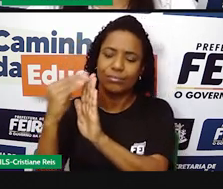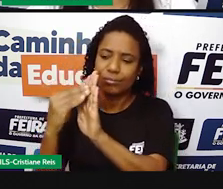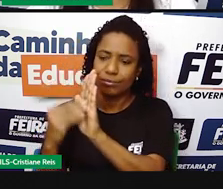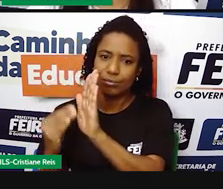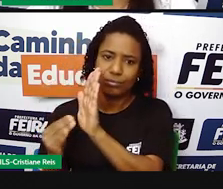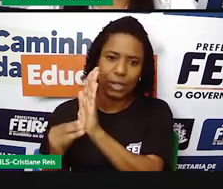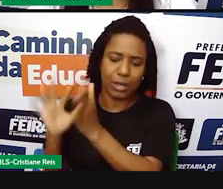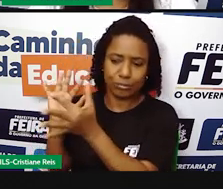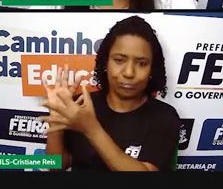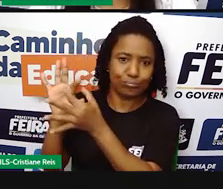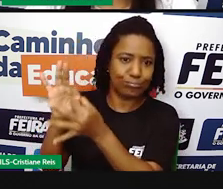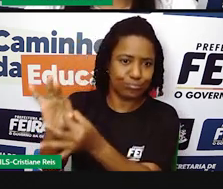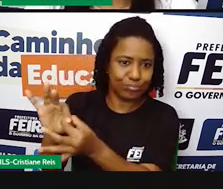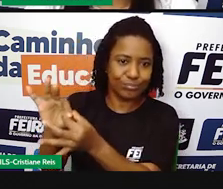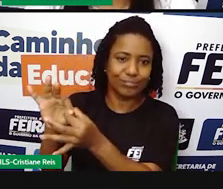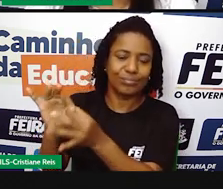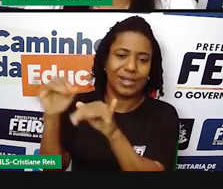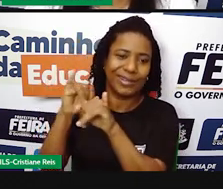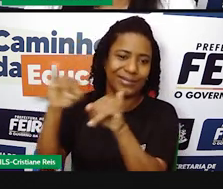narrando algo do dia.